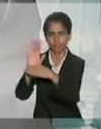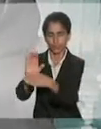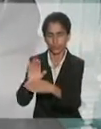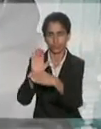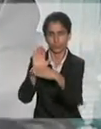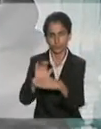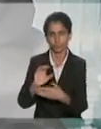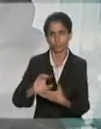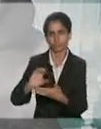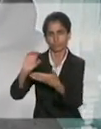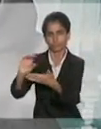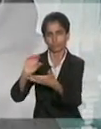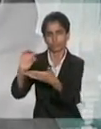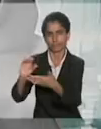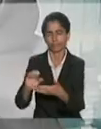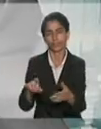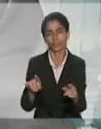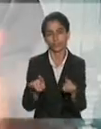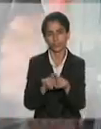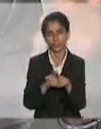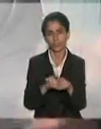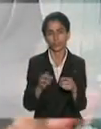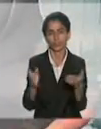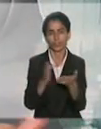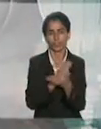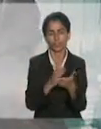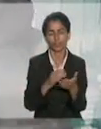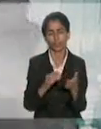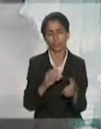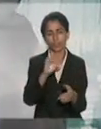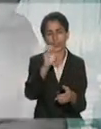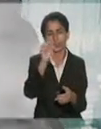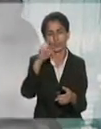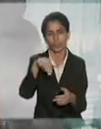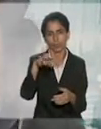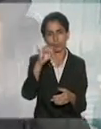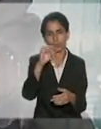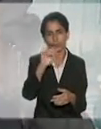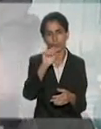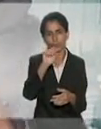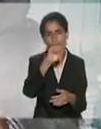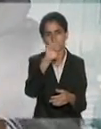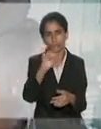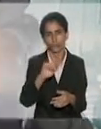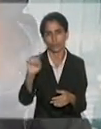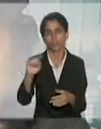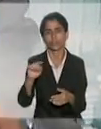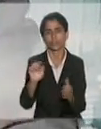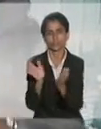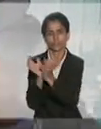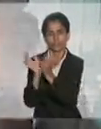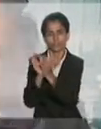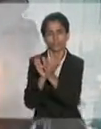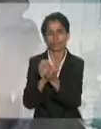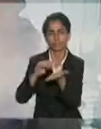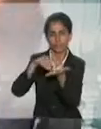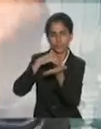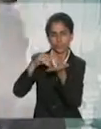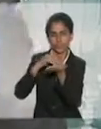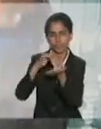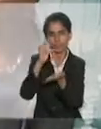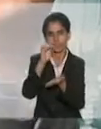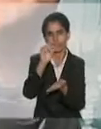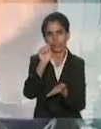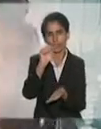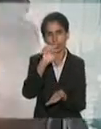lei. Tem incentivo que deriva do CONFAZ. O que é CONFAZ? Conselho dos Secretários de Fazenda, de